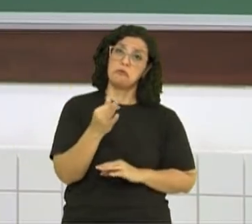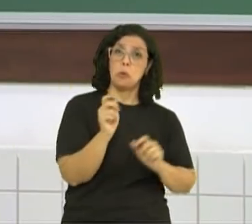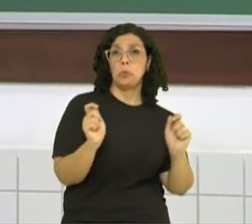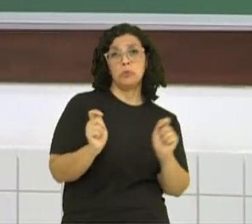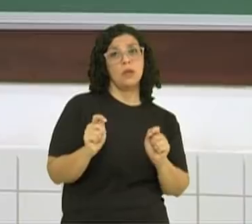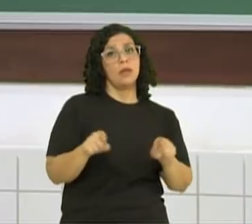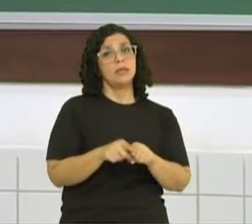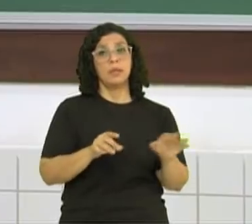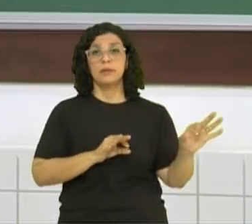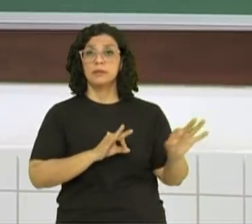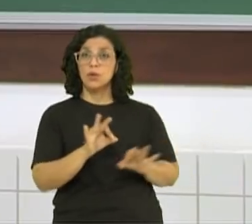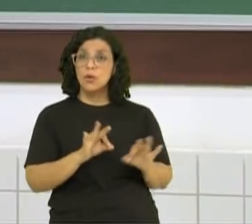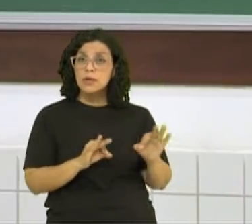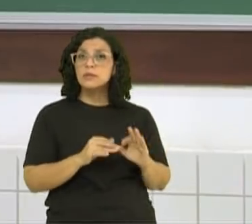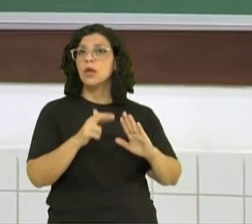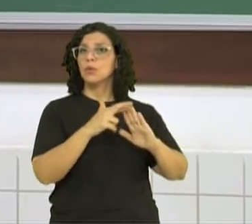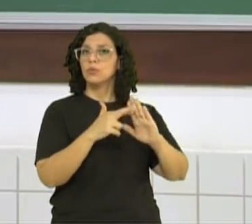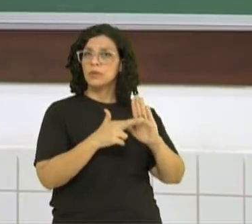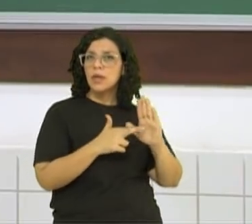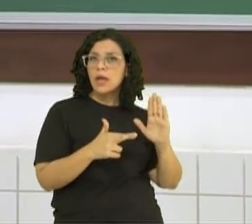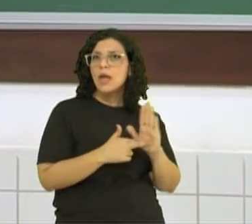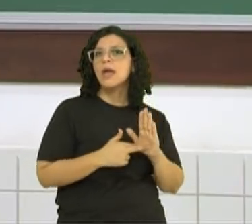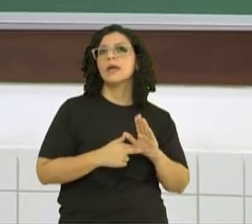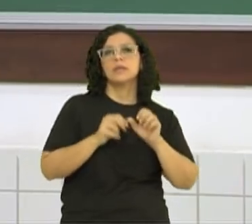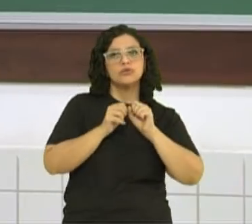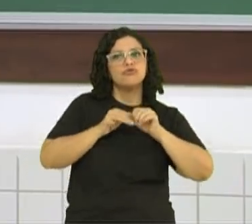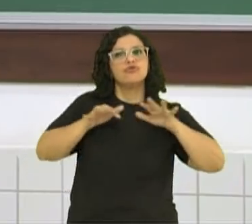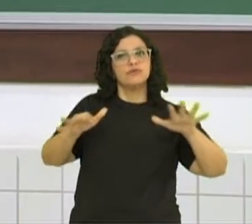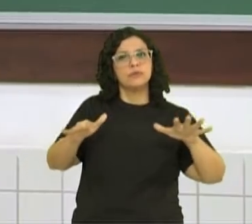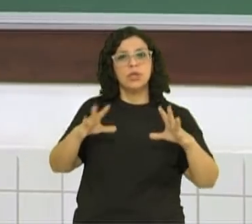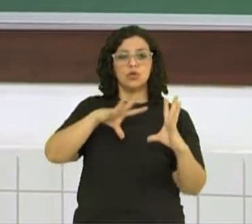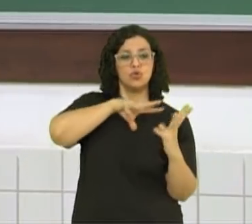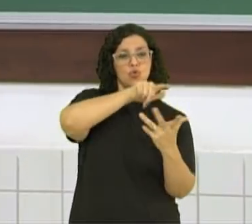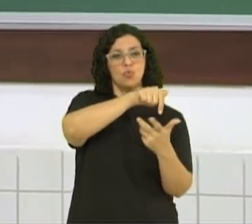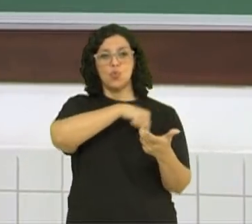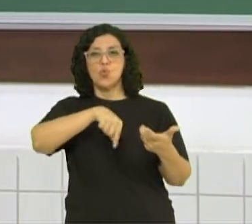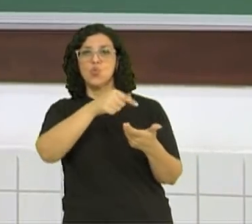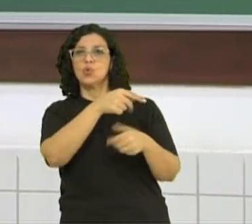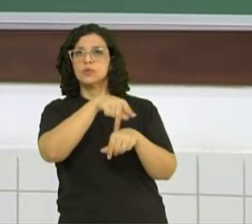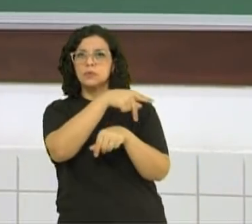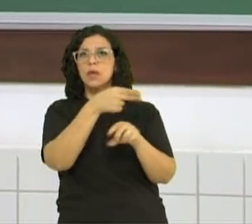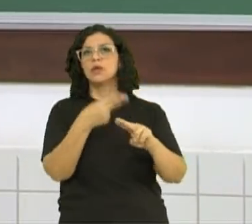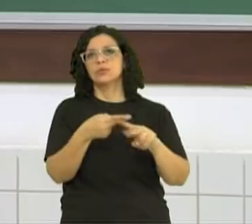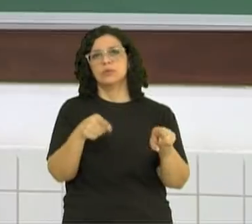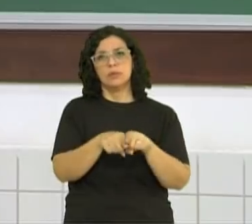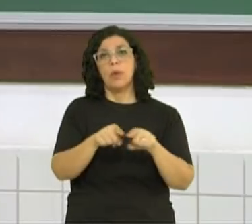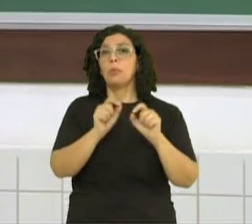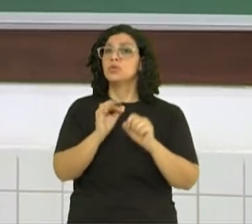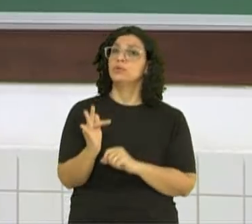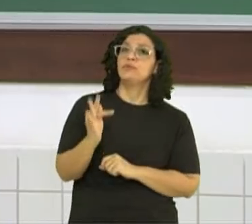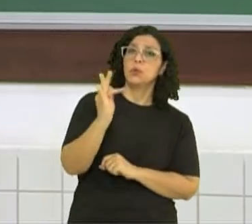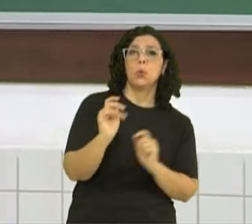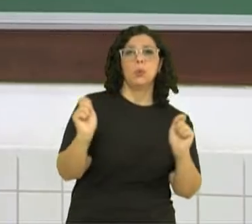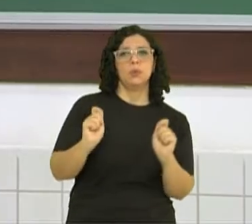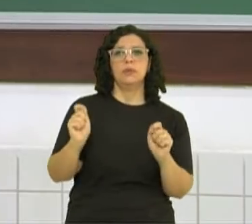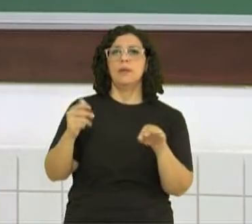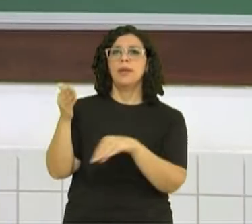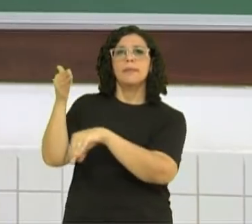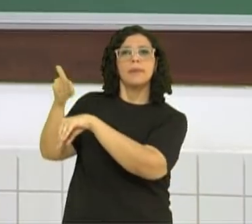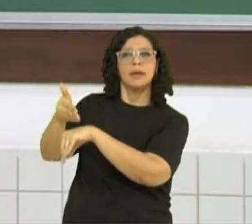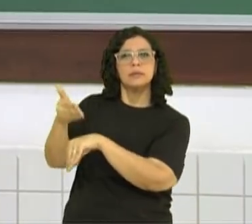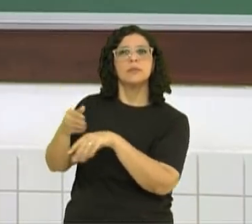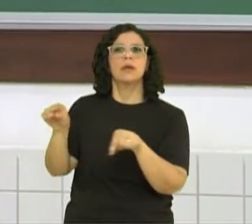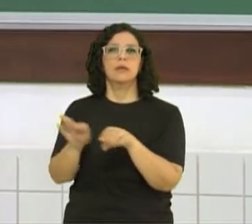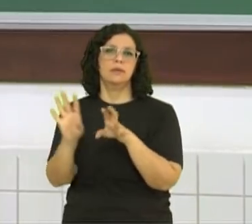futuramente, né? Tem organização, tem a sua difusão mundo afora, né? Então futuramente nós podemos estar vendo uma dessas modalidades aí